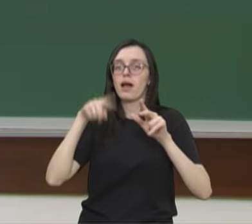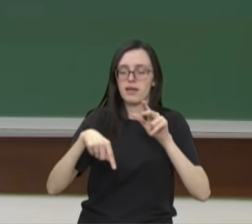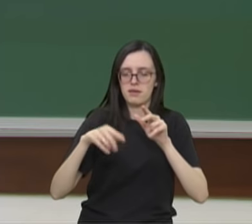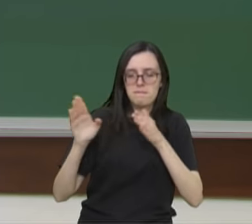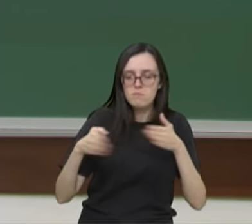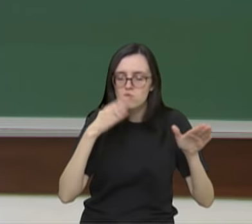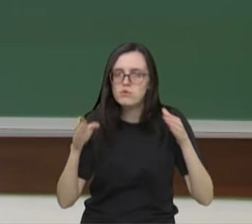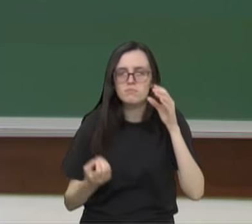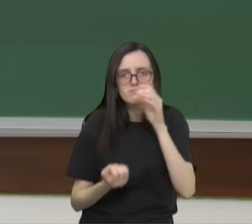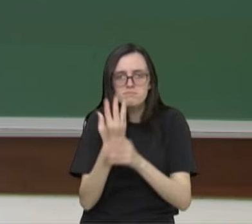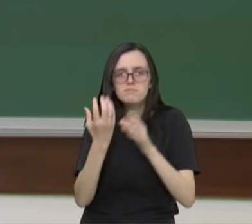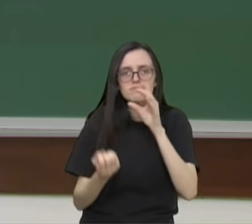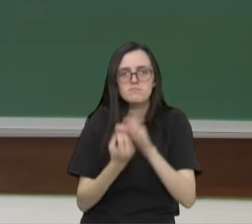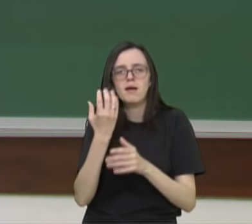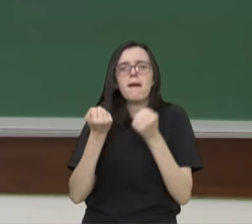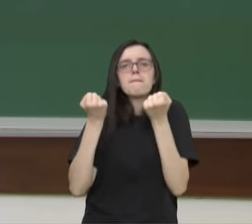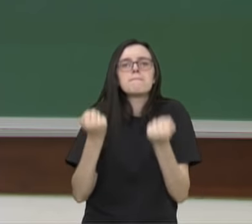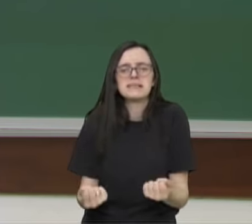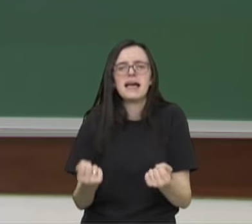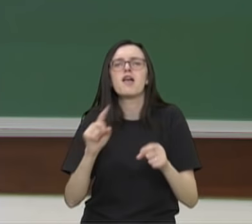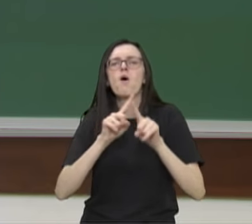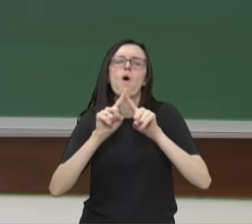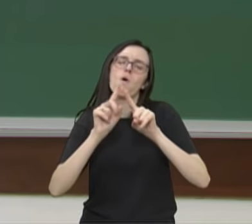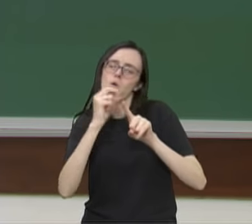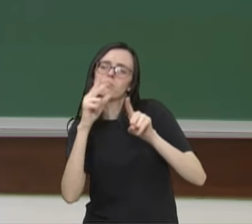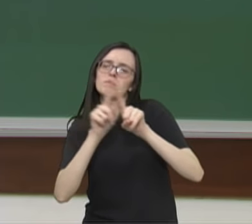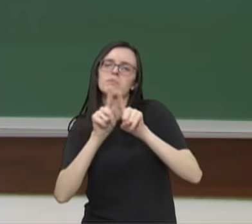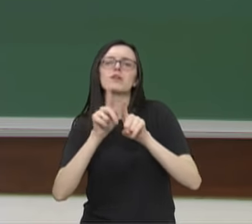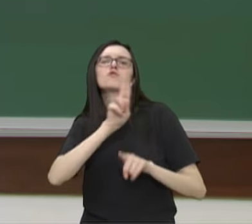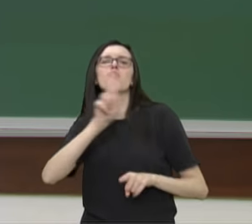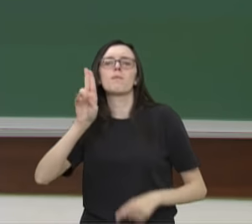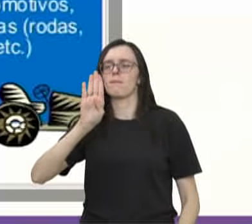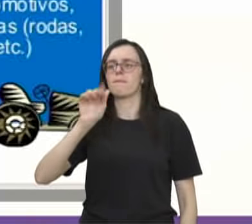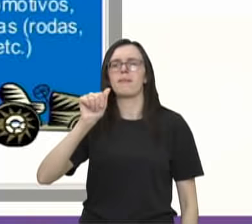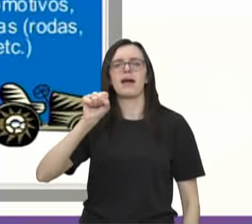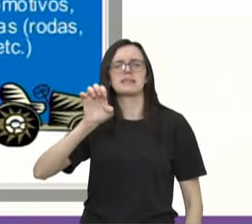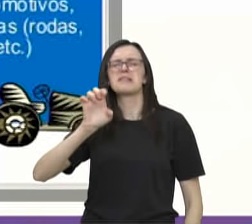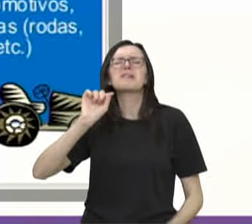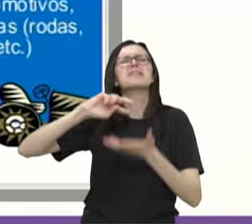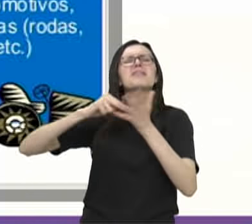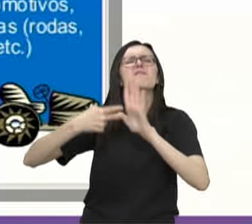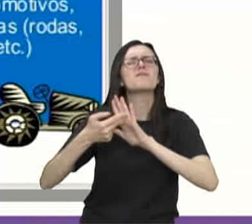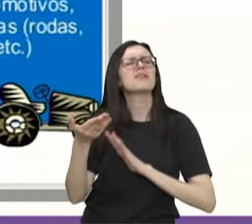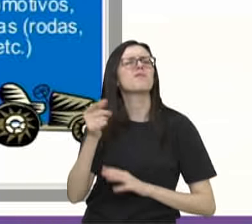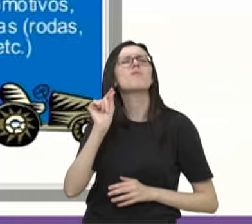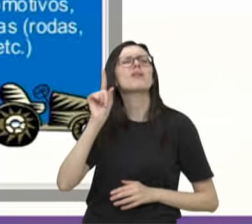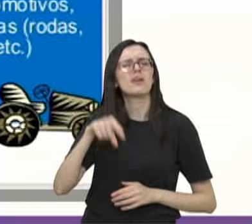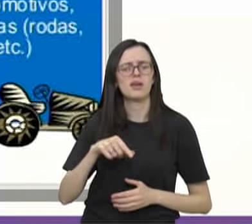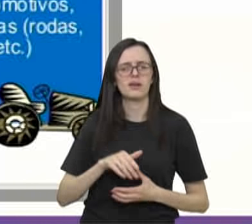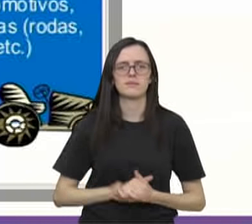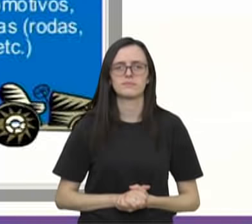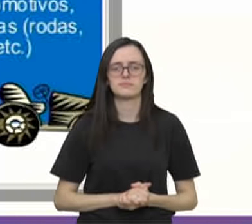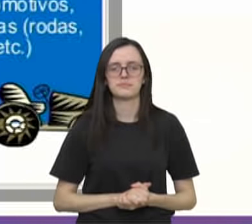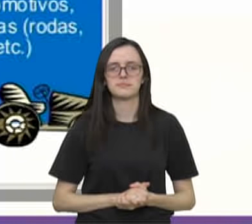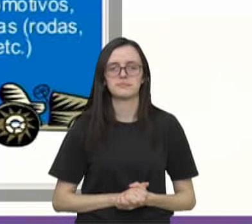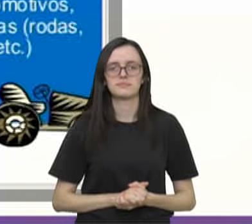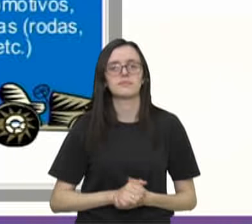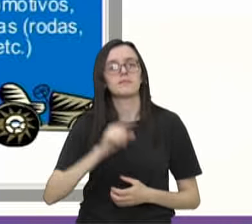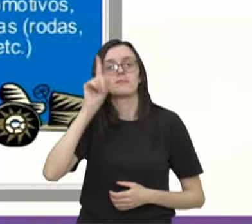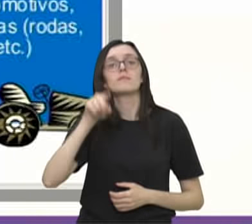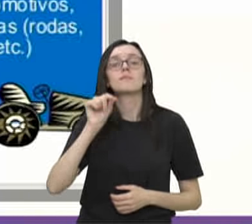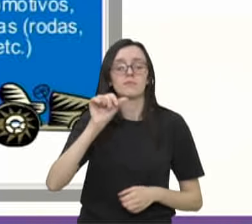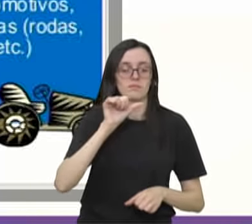ou pesada ou de base também que quer dizer essa esse tipo de indústria tão é